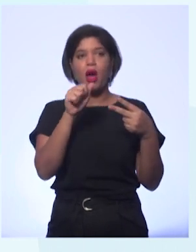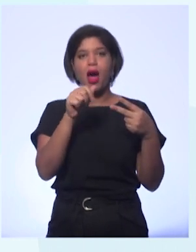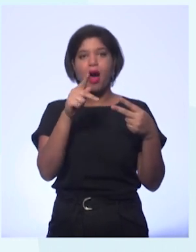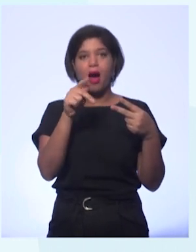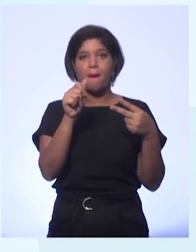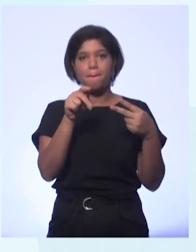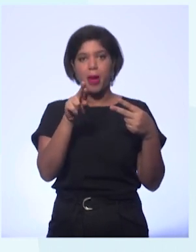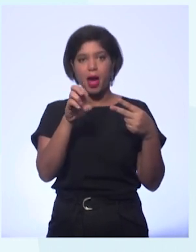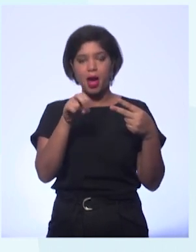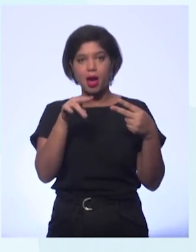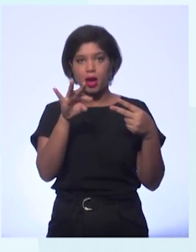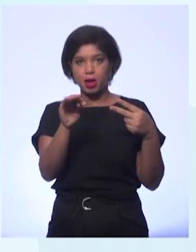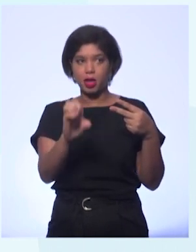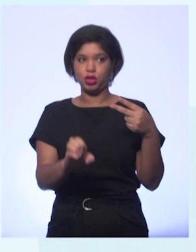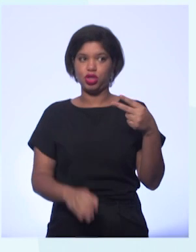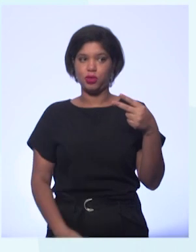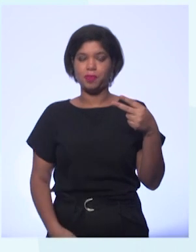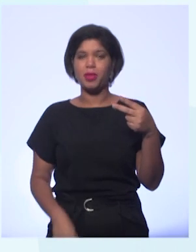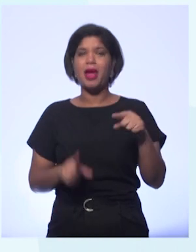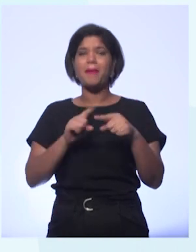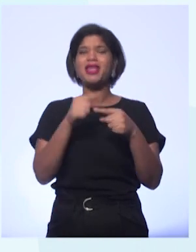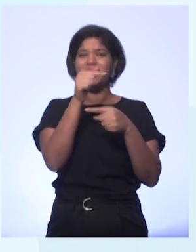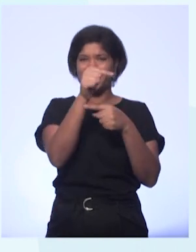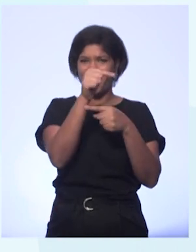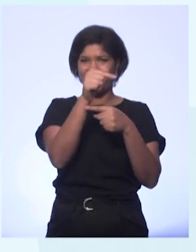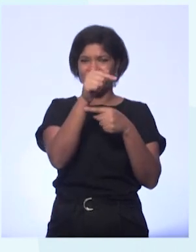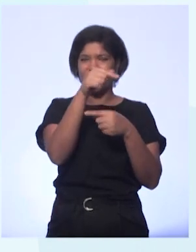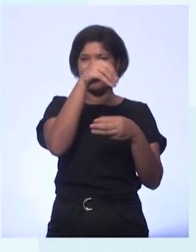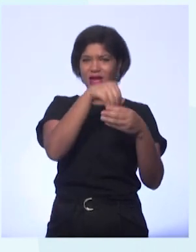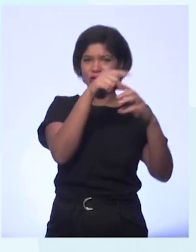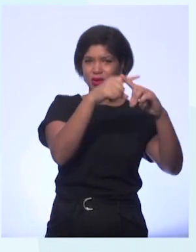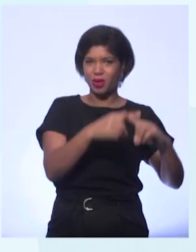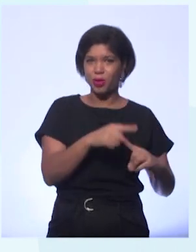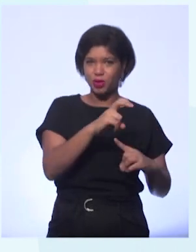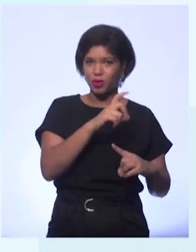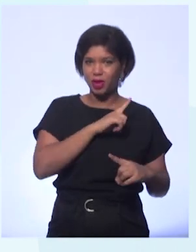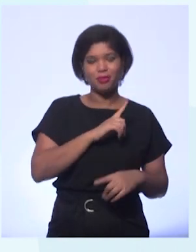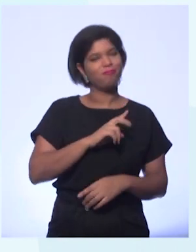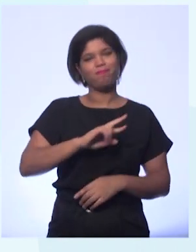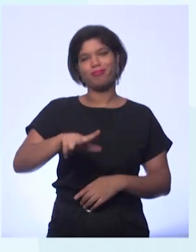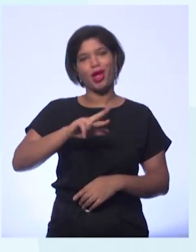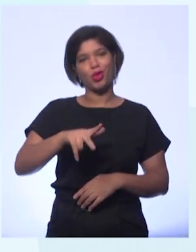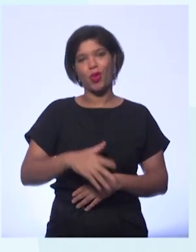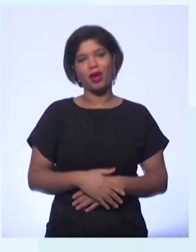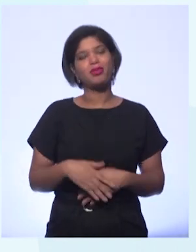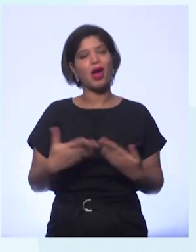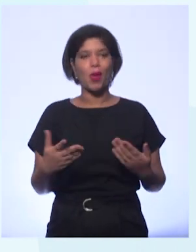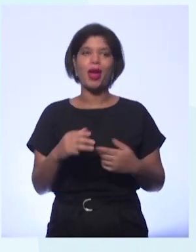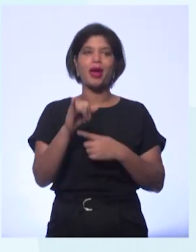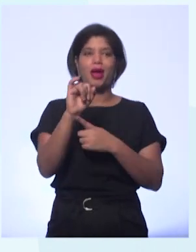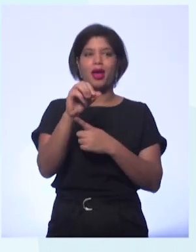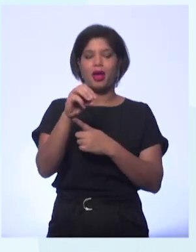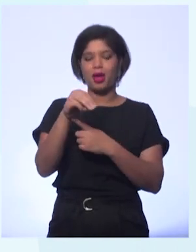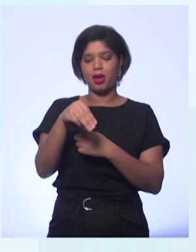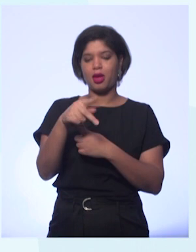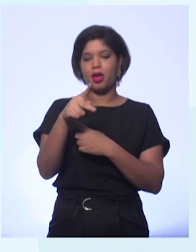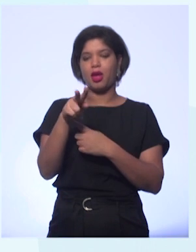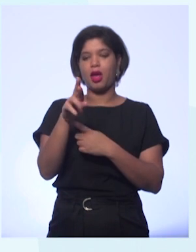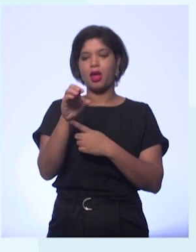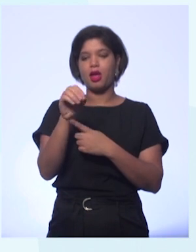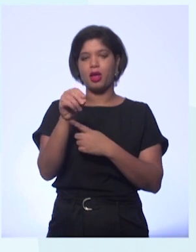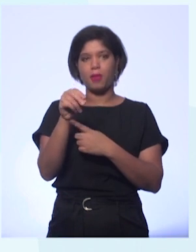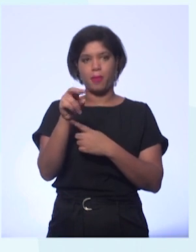5, 5, não, 7 não é da tabuada do 5, então ela não é aparente, ela vai ser imprópria. Então, essa primeira, ela